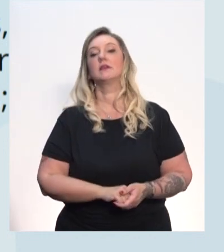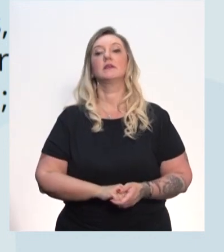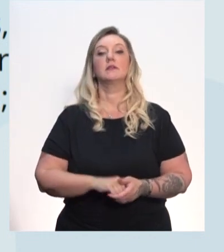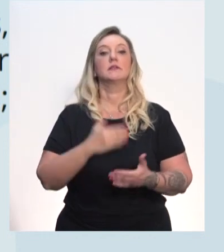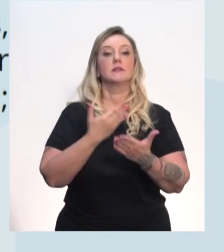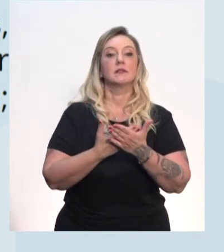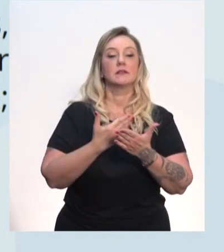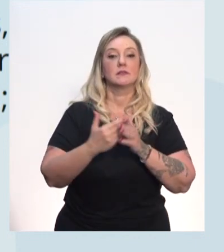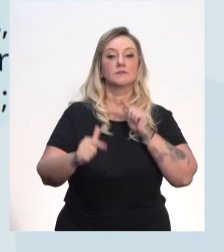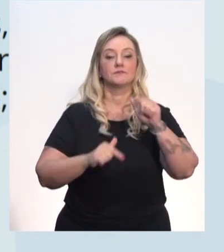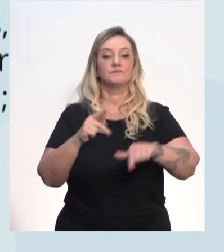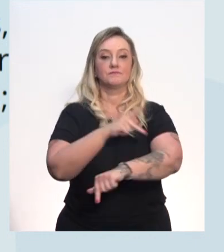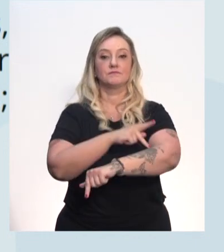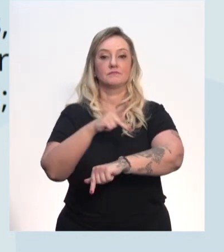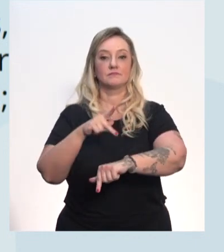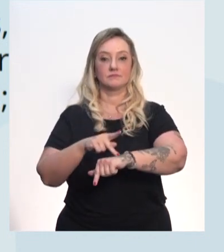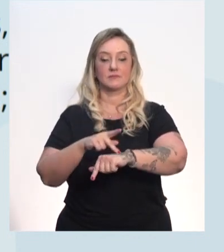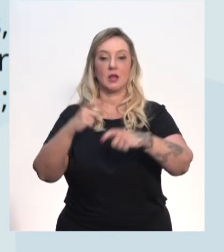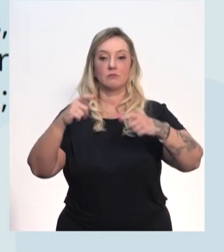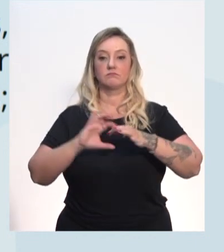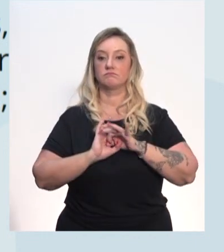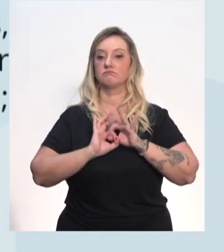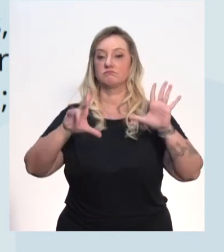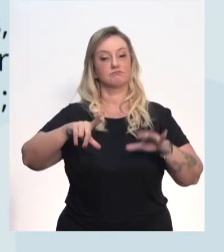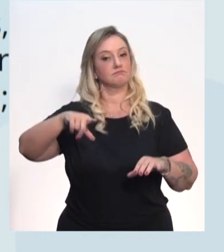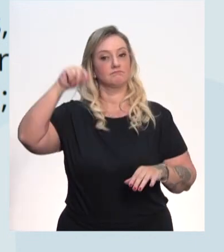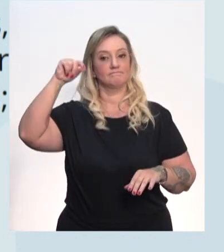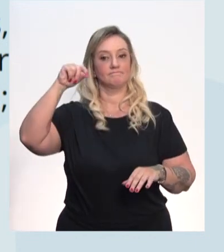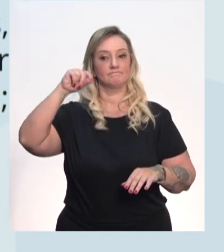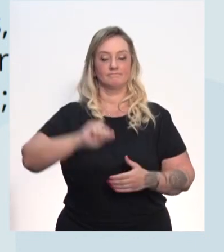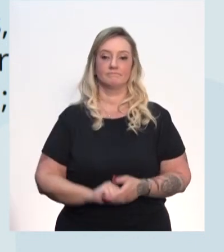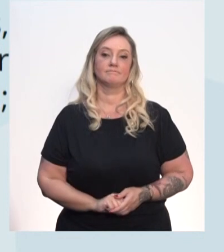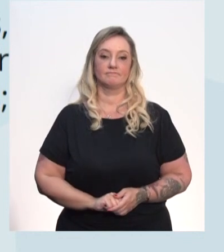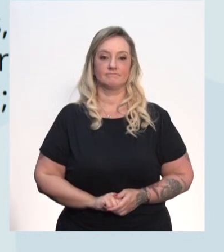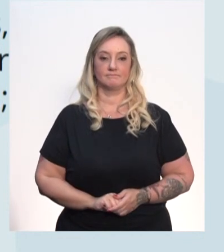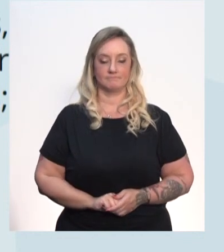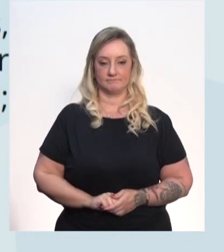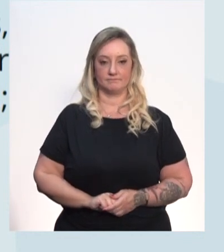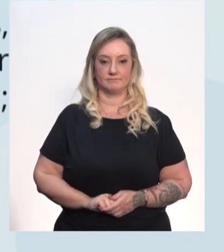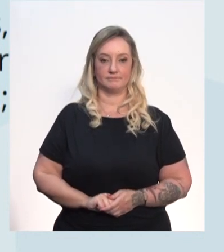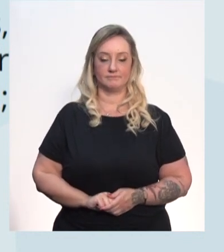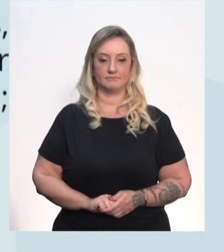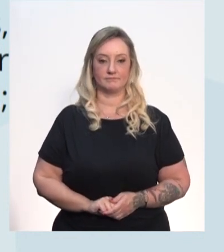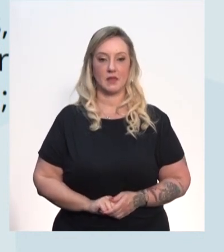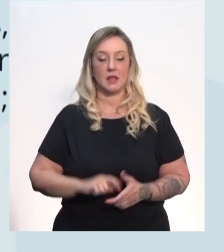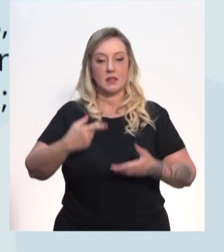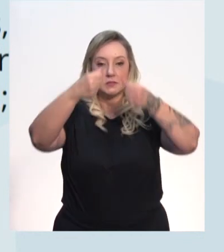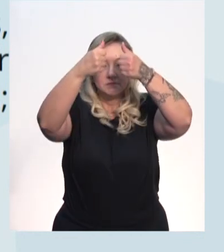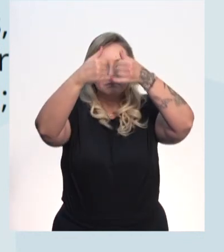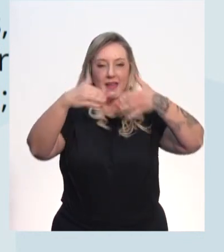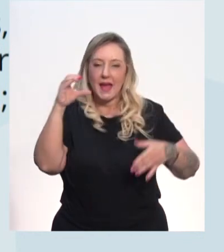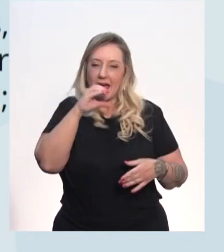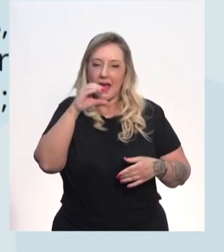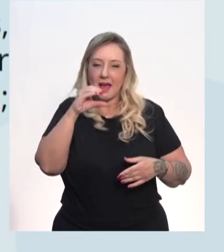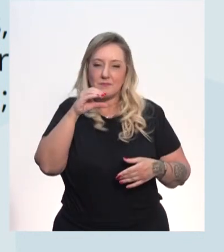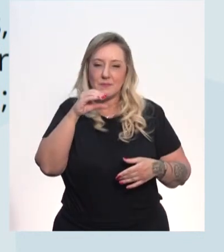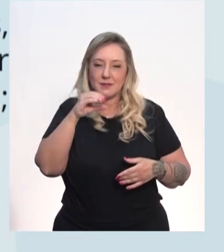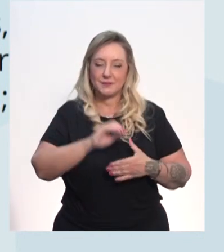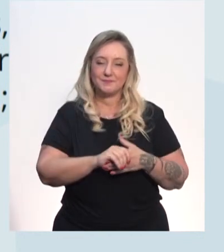eu destaquei aqui na apresentação o artigo 1, que ele fala justamente da jornada de trabalho docente, que